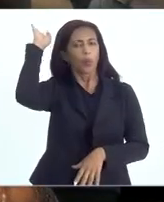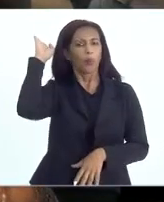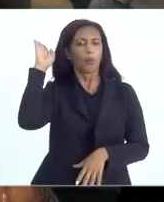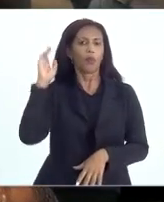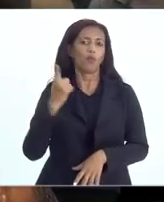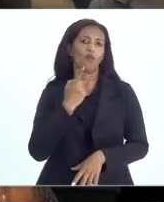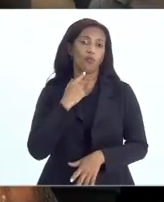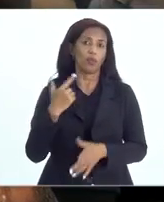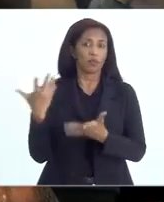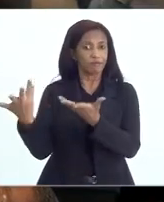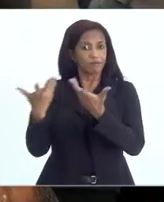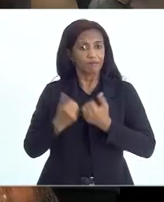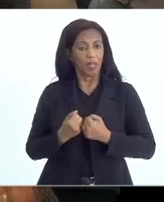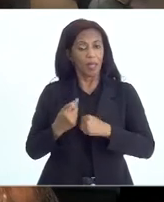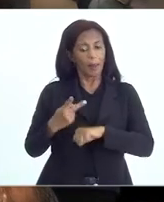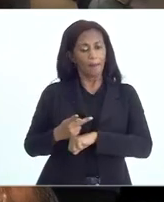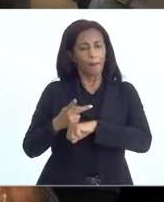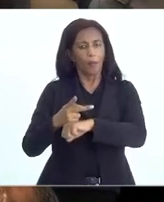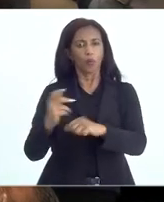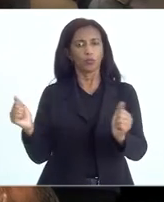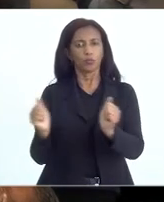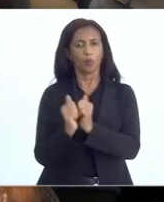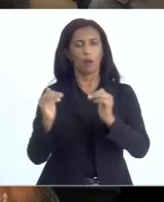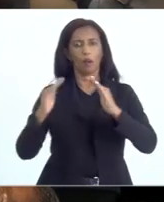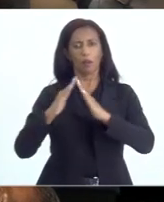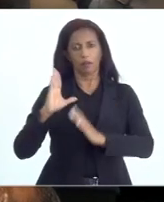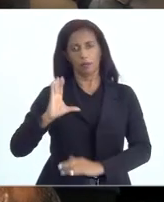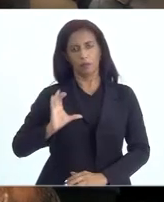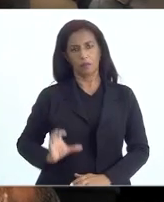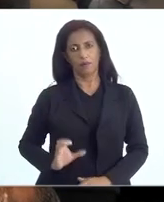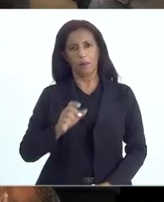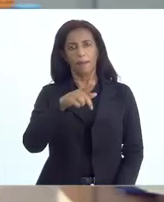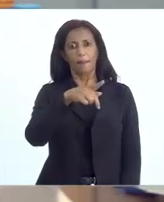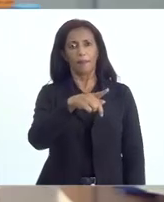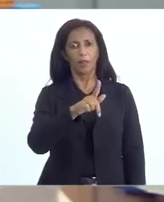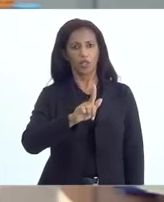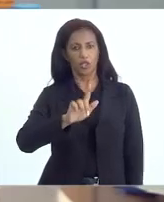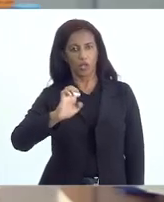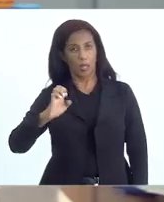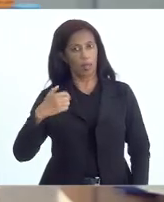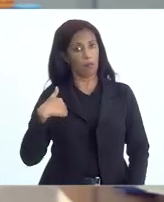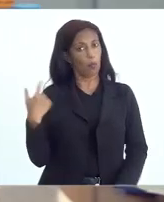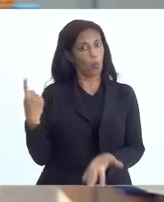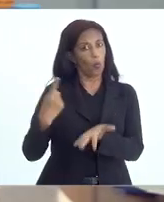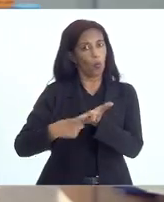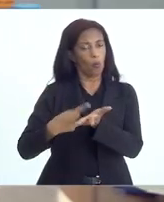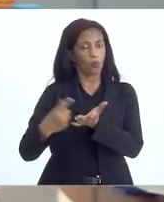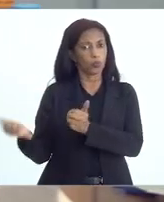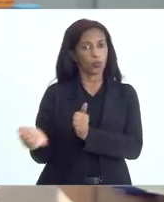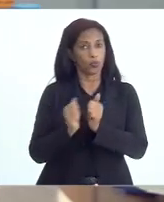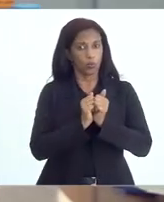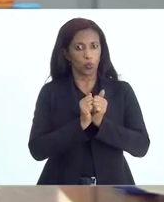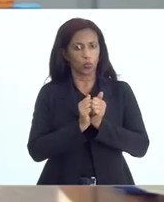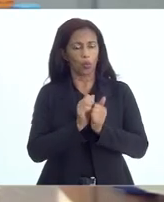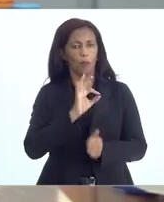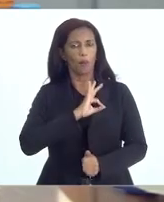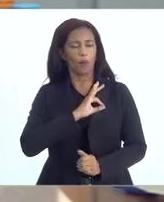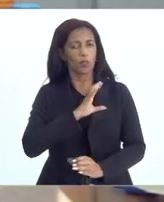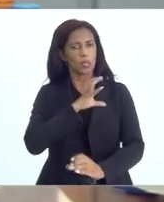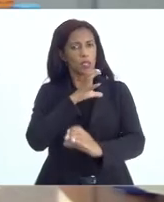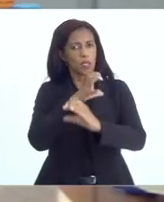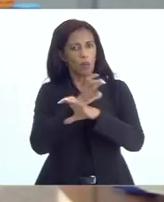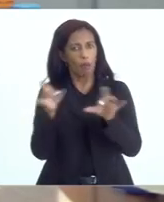vontade de receber é tentar buscar junto à Casa Civil EA PG e aí o meu compromisso da gente ficar me ajunto com a polícia civil está mais